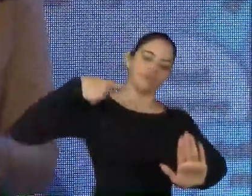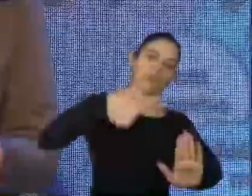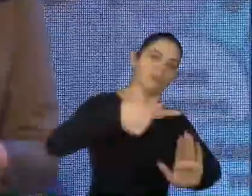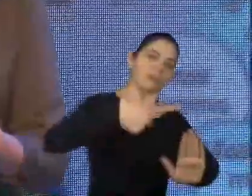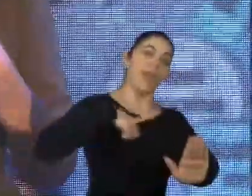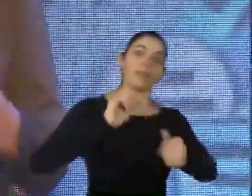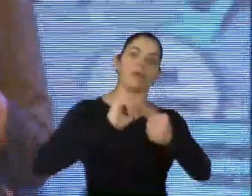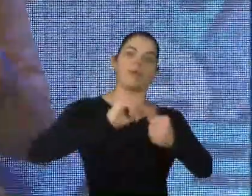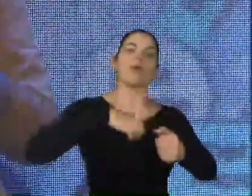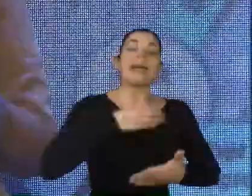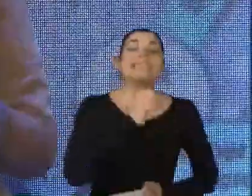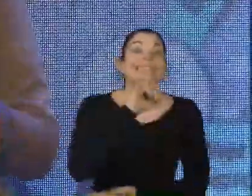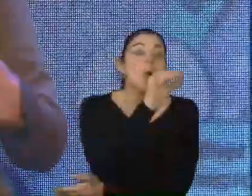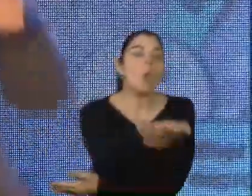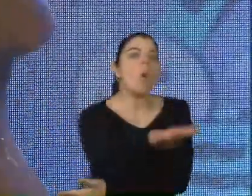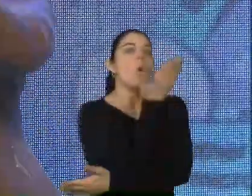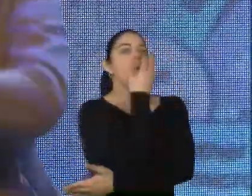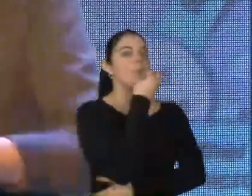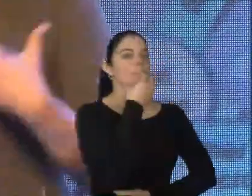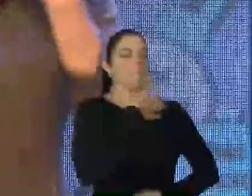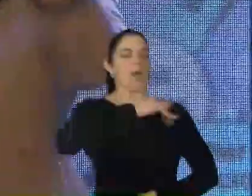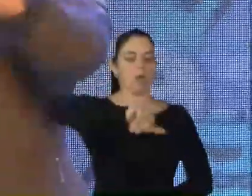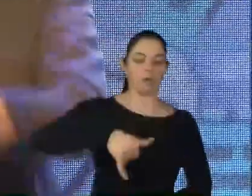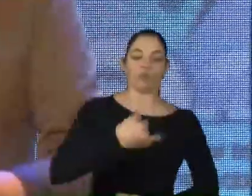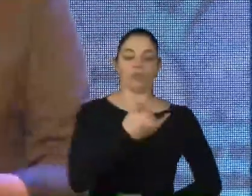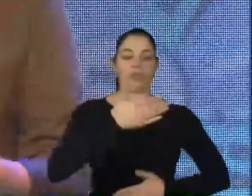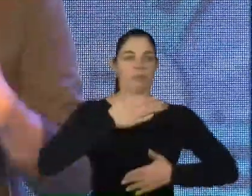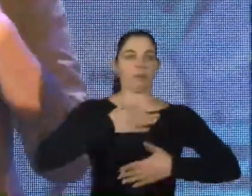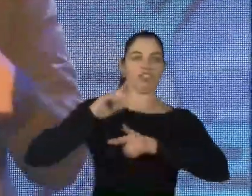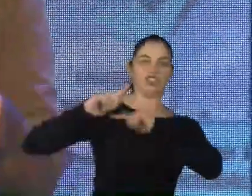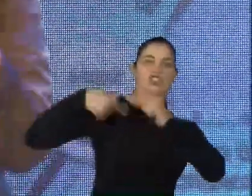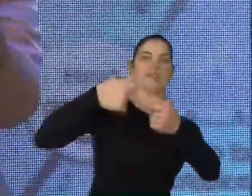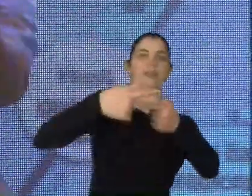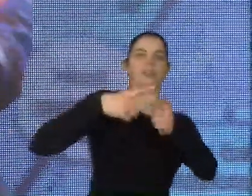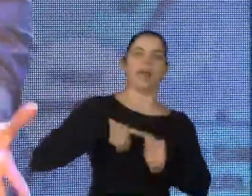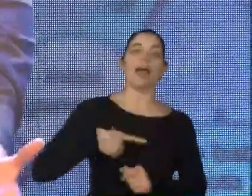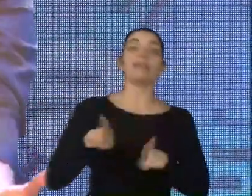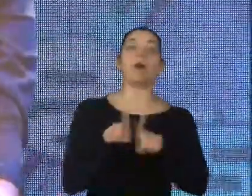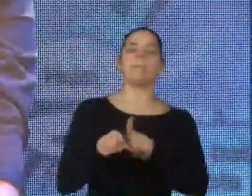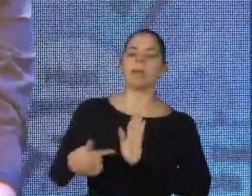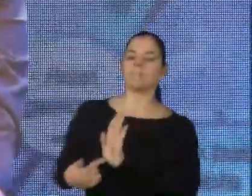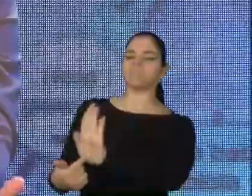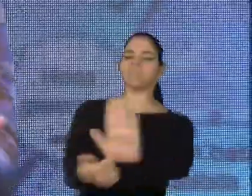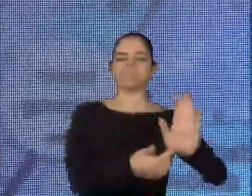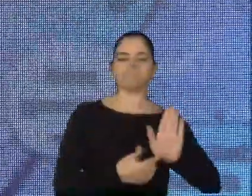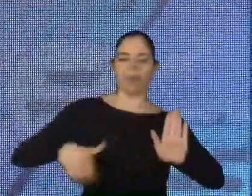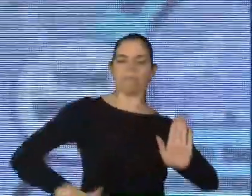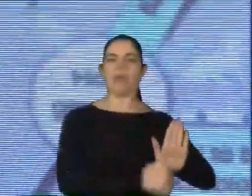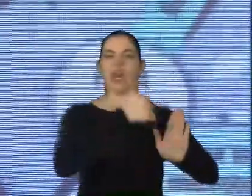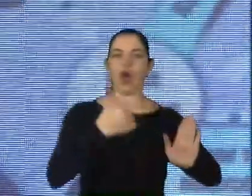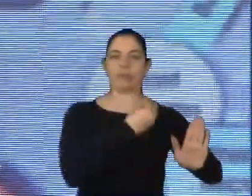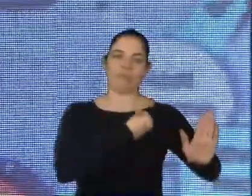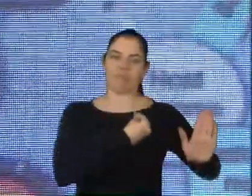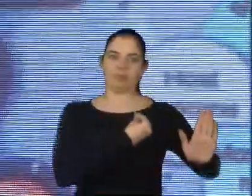bem, eu dou oportunidade para que a minha genética se expresse de maneira melhor, que é o que a